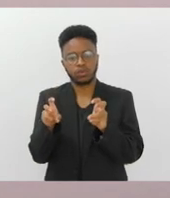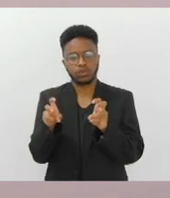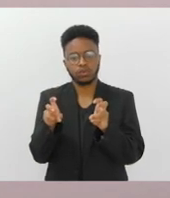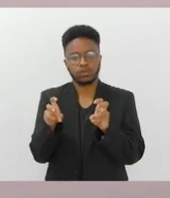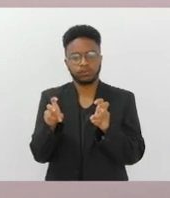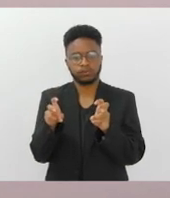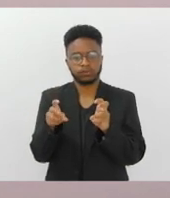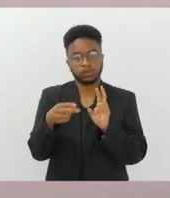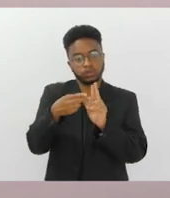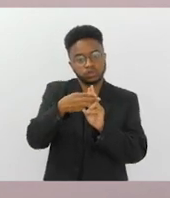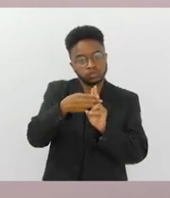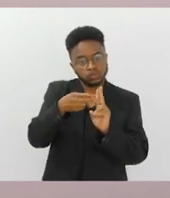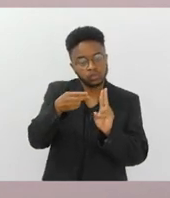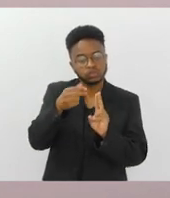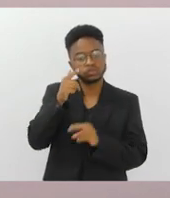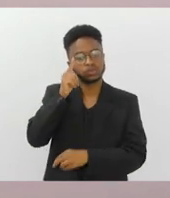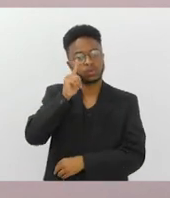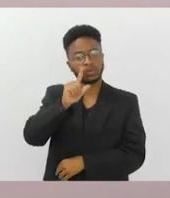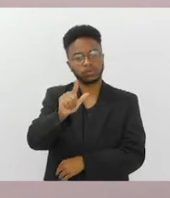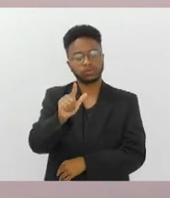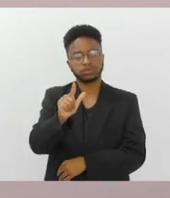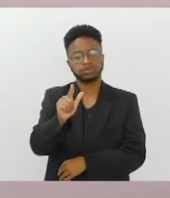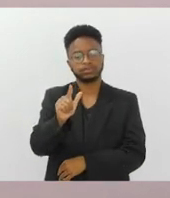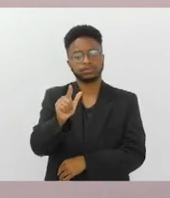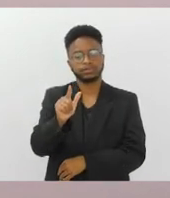do SUS ali garantindo